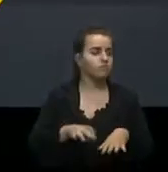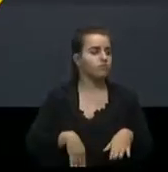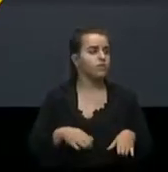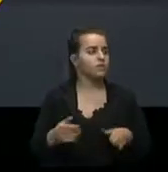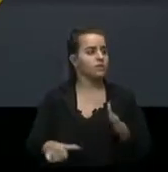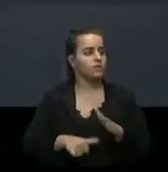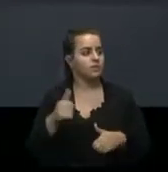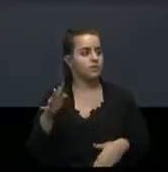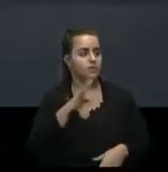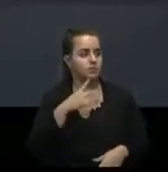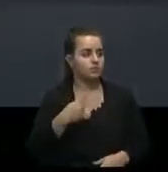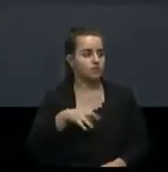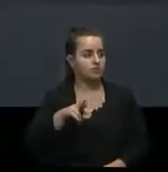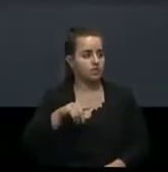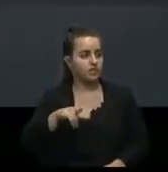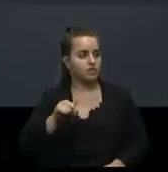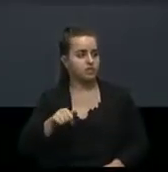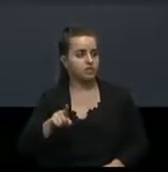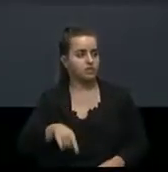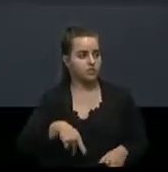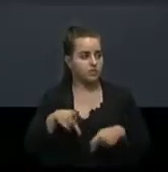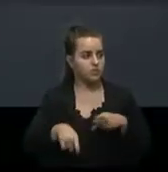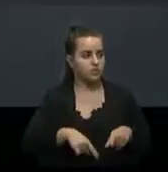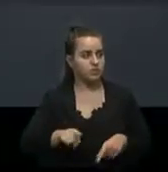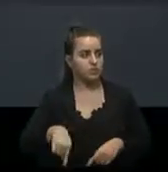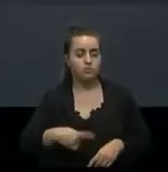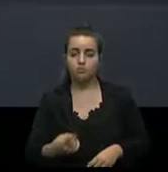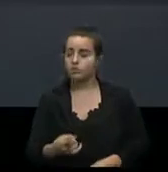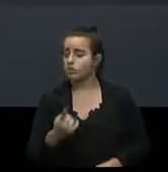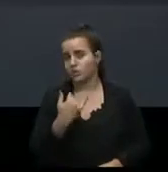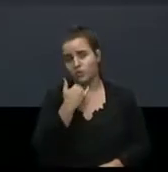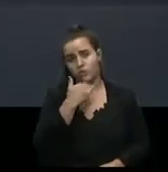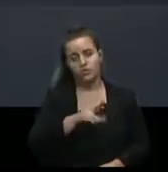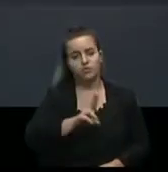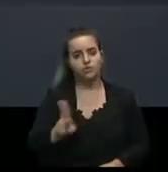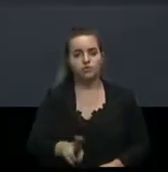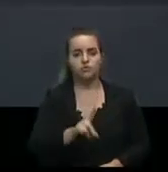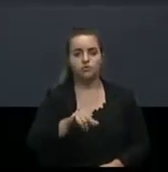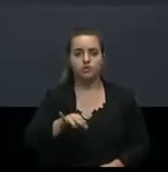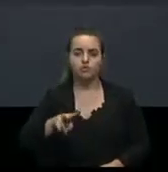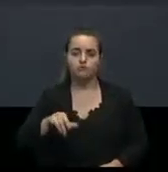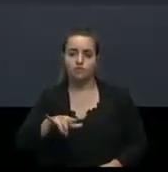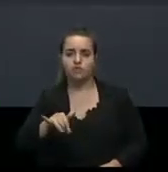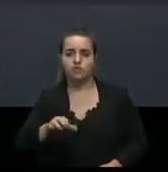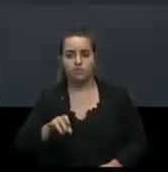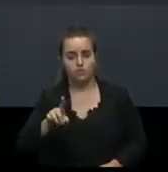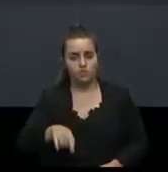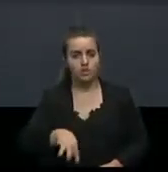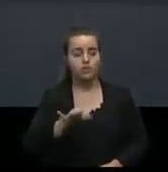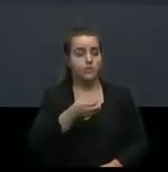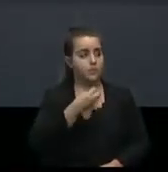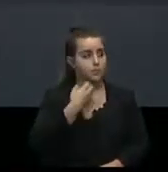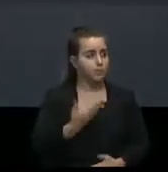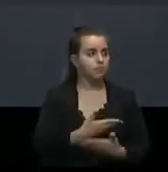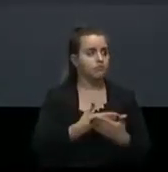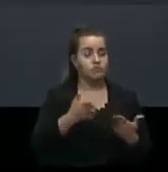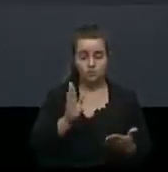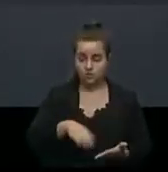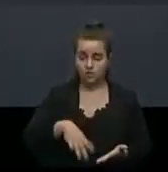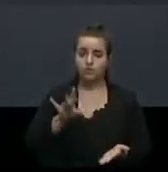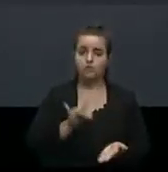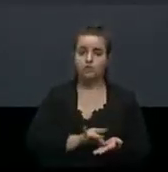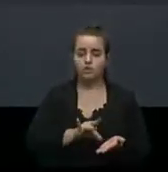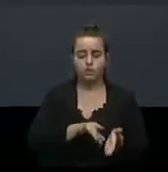Primeiro conhecendo a variância populacional e depois, sem conhecer, usando a distribuição T. Muito bem, você já é um